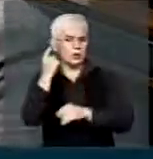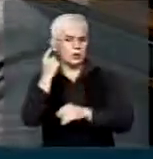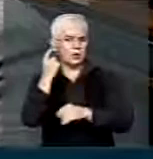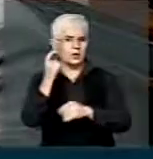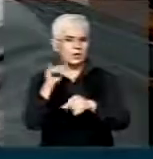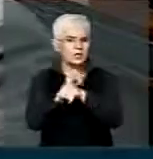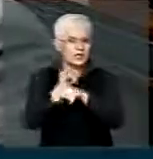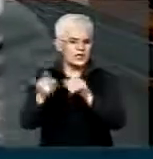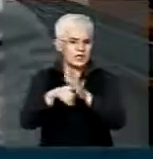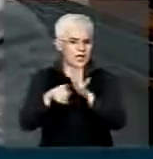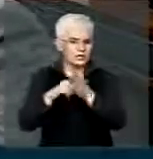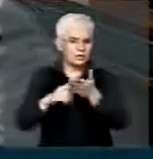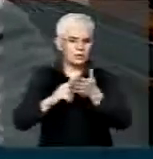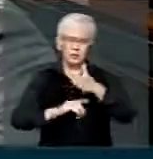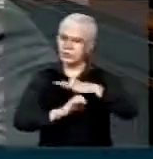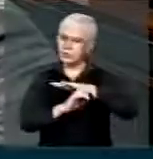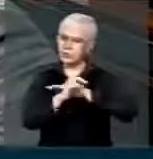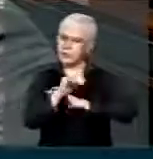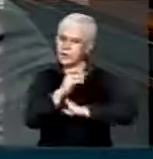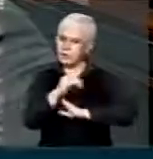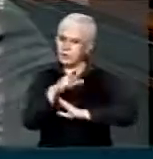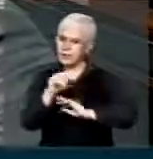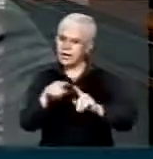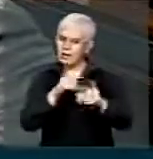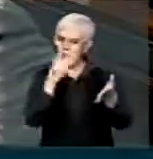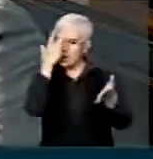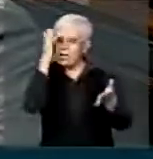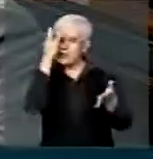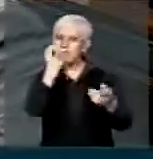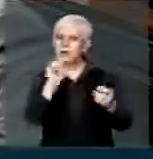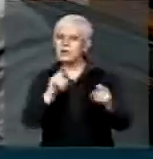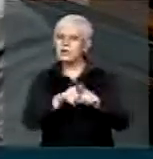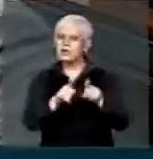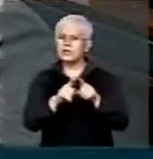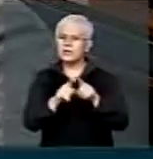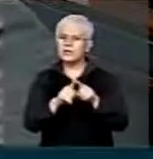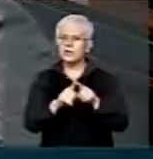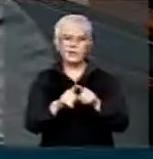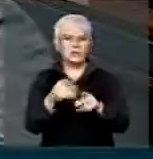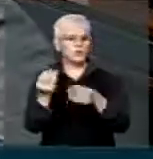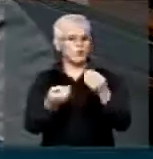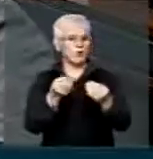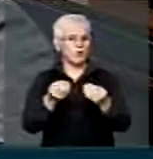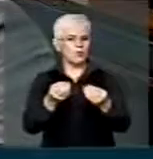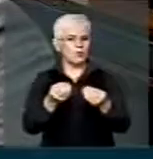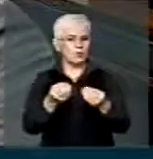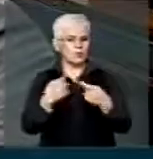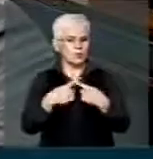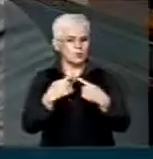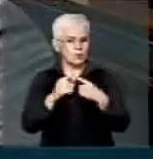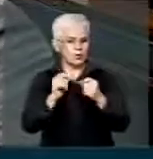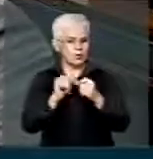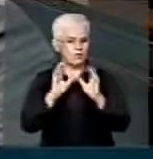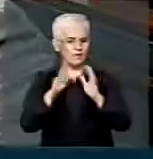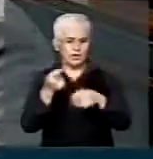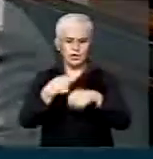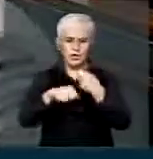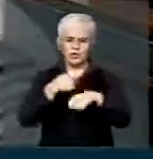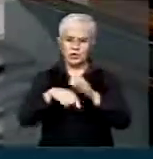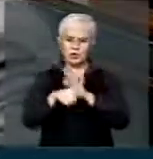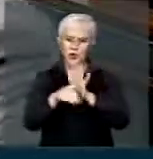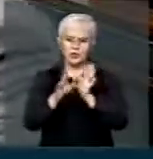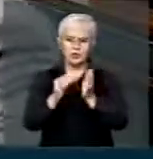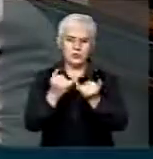ela não sabia realmente e houve também falhas na due diligence, já que ela foi feita, como o deputado Macris falou,